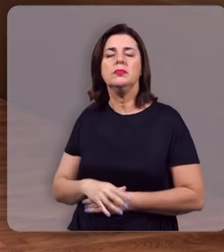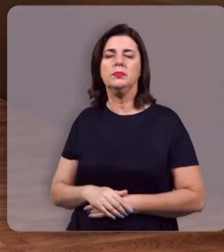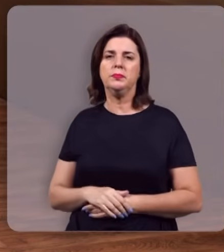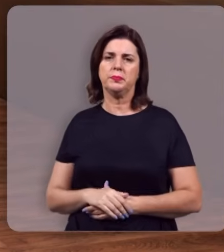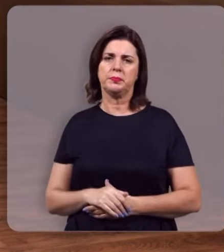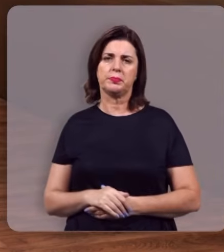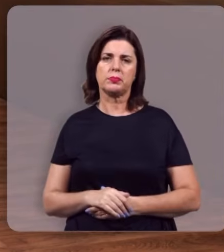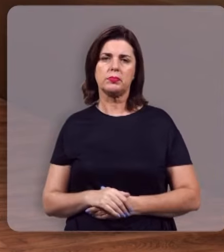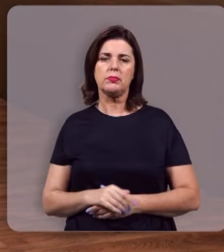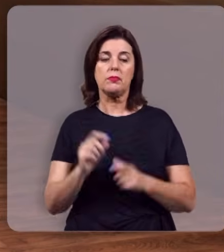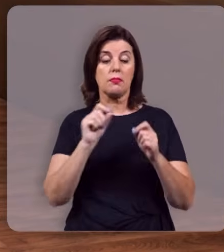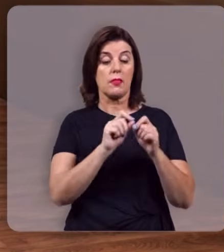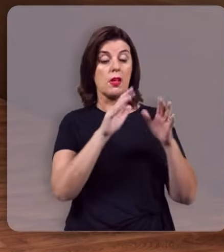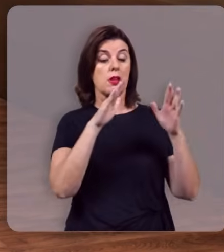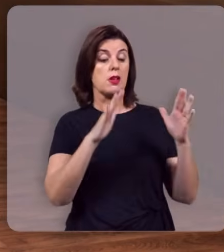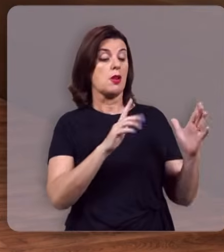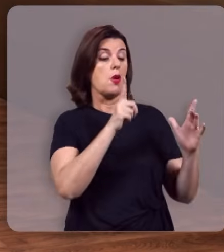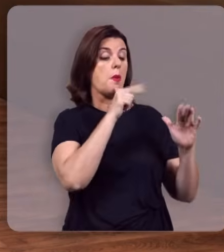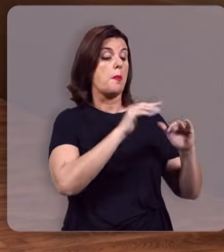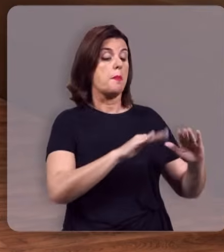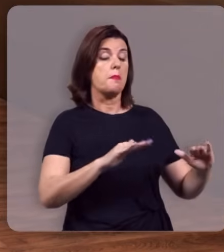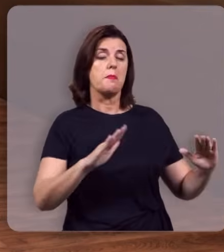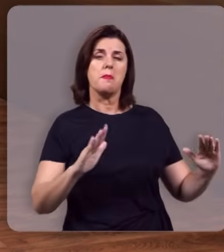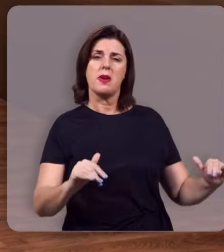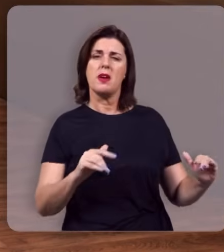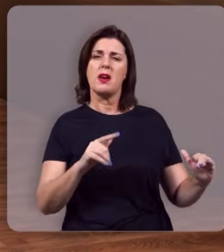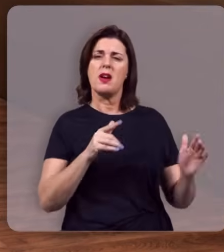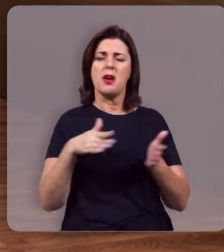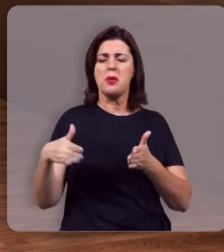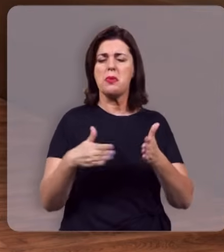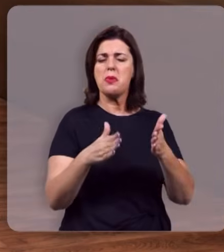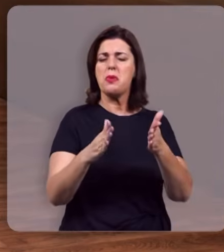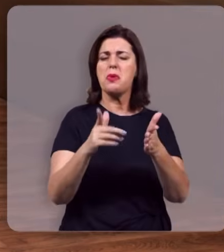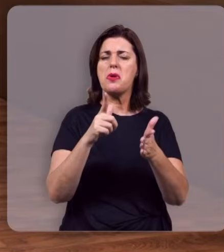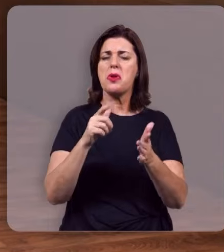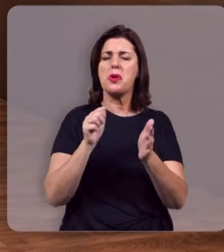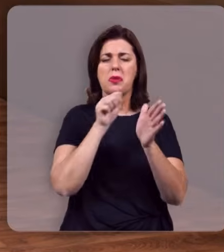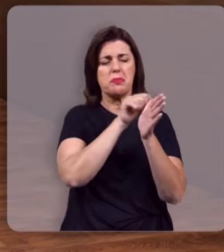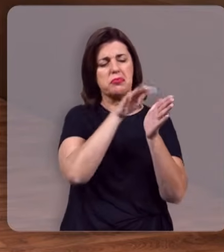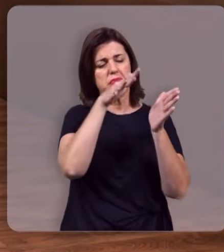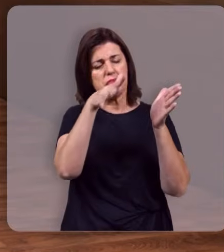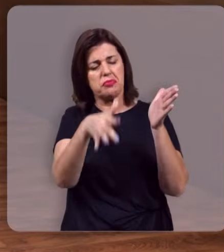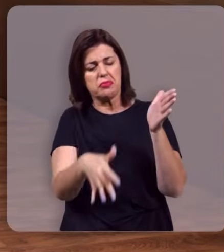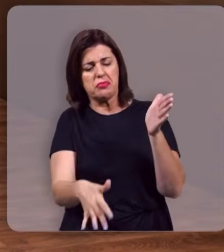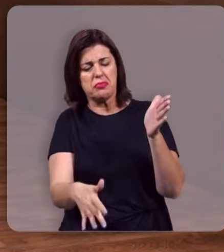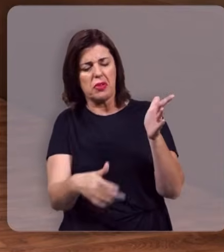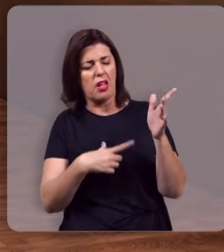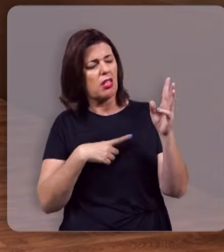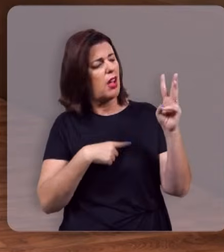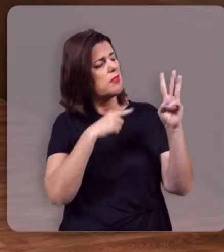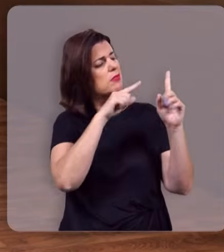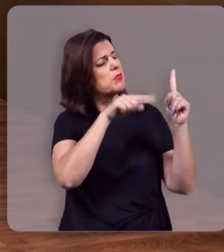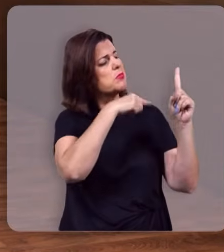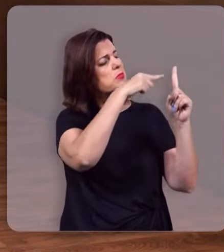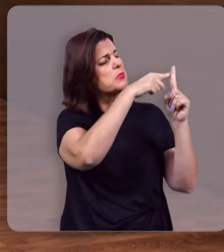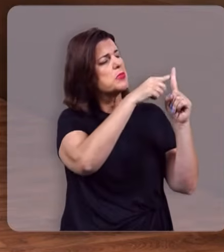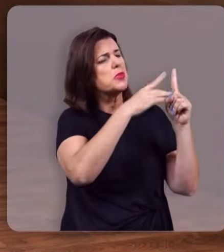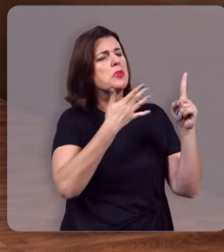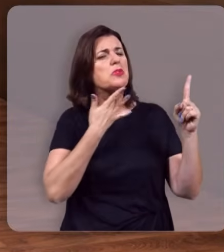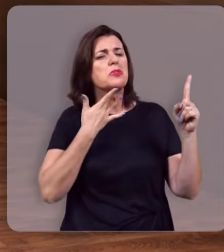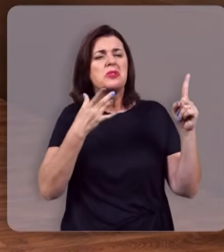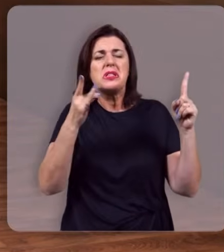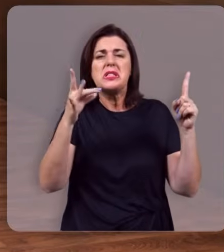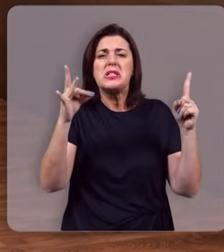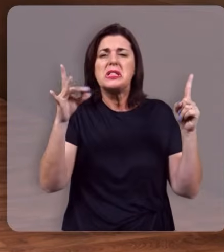Ele que criou os mares, os rios, as fontes, estava naquela cruz com sede,